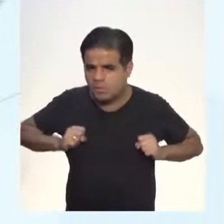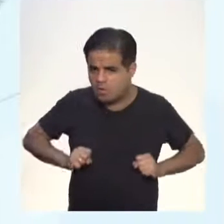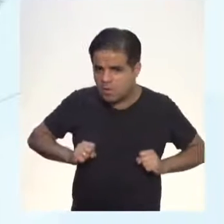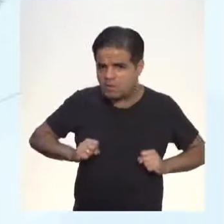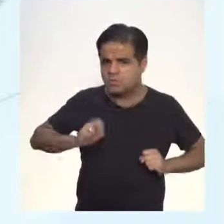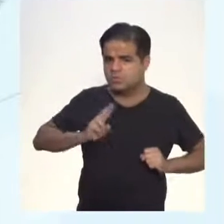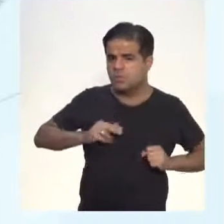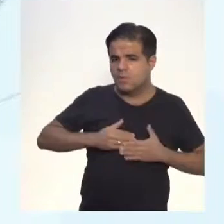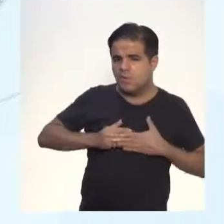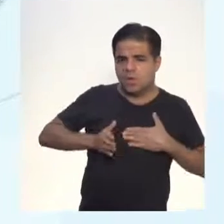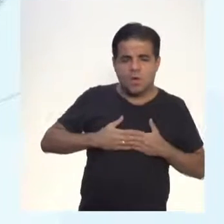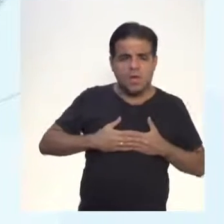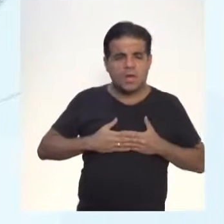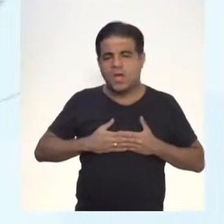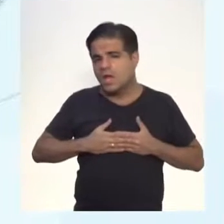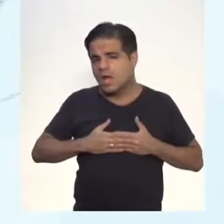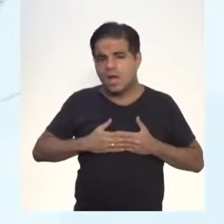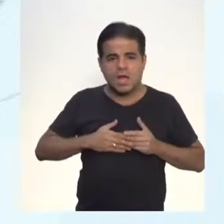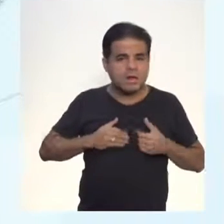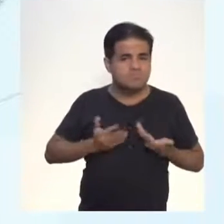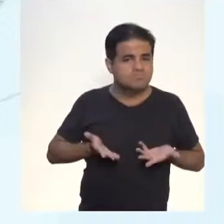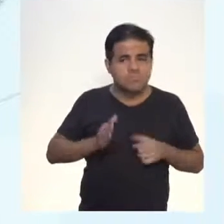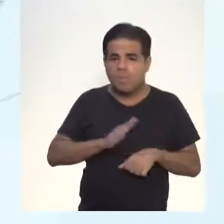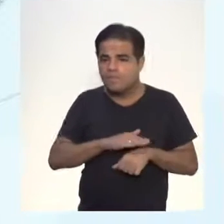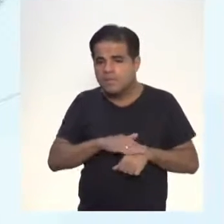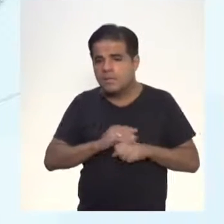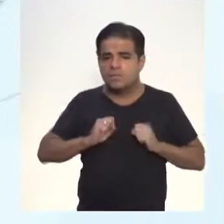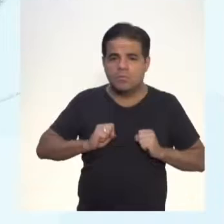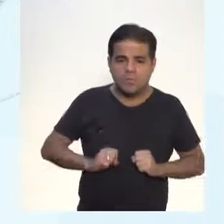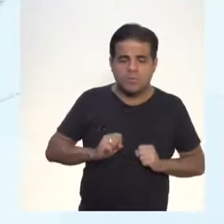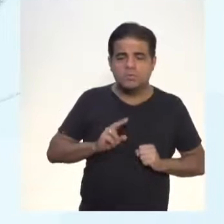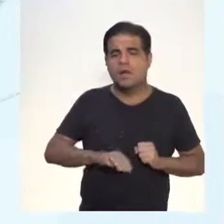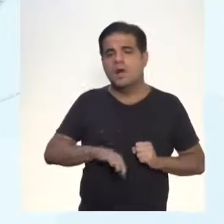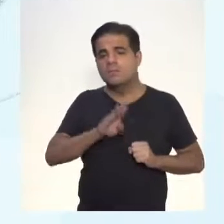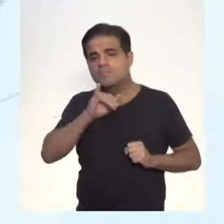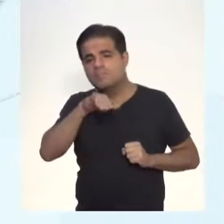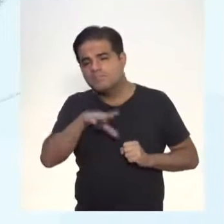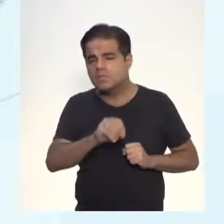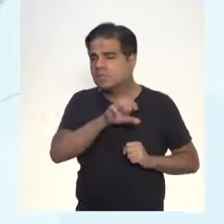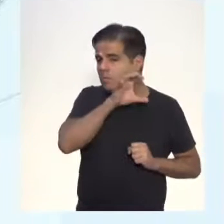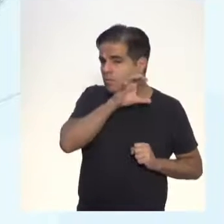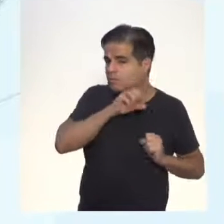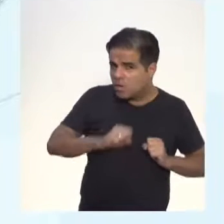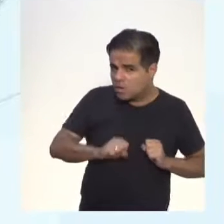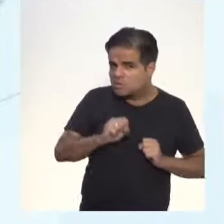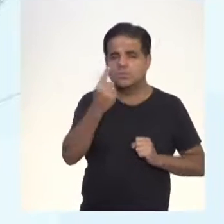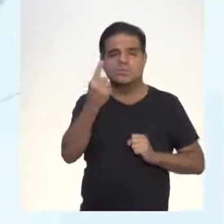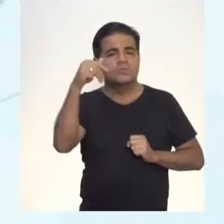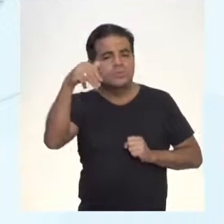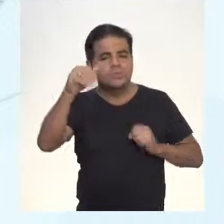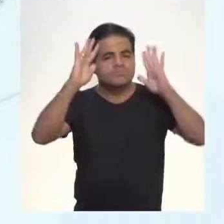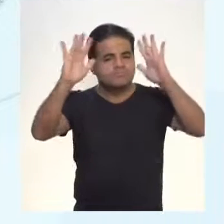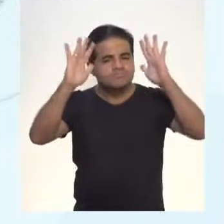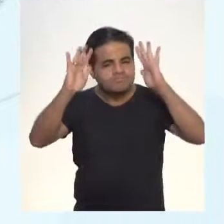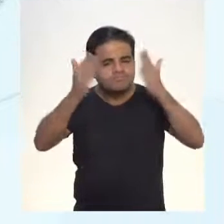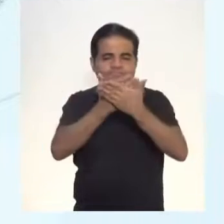para qualquer momento, para qualquer situação, a palavra bicho ou animal? 1 minuto para vocês pensarem sobre esse termo aí.